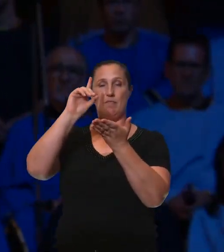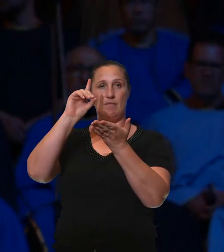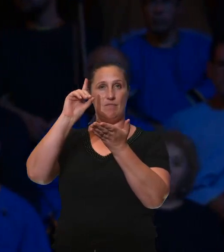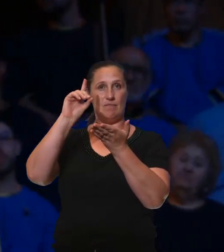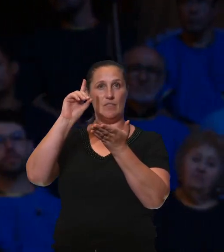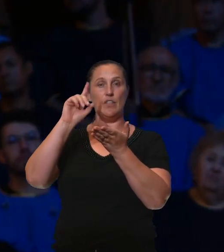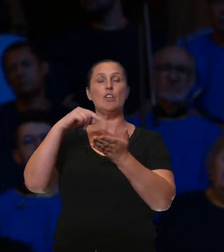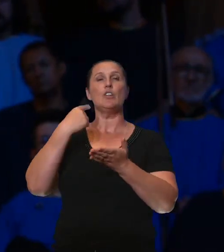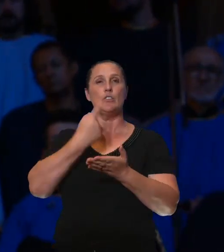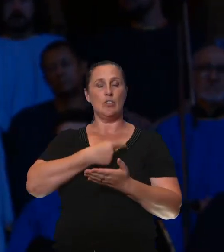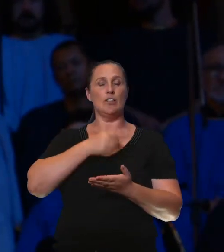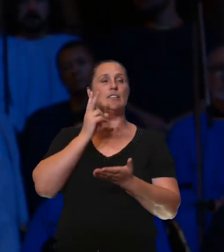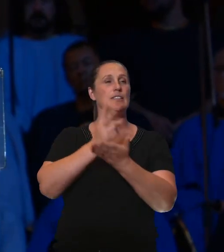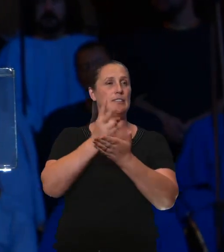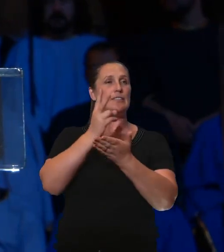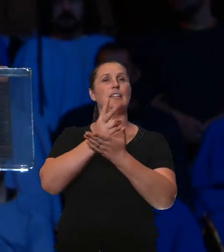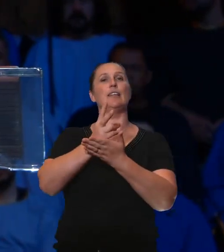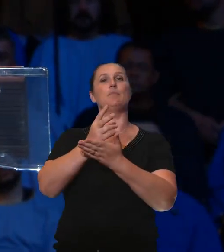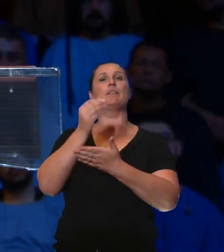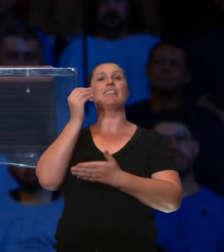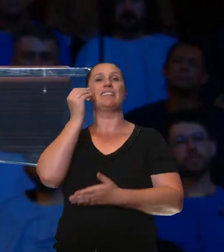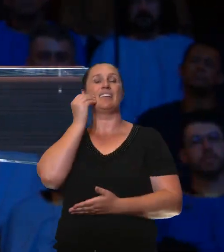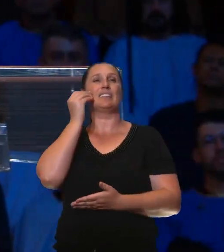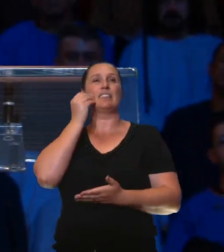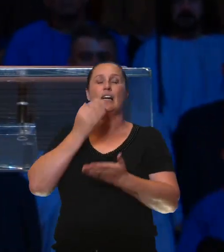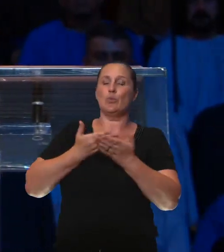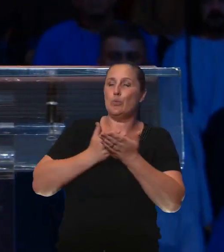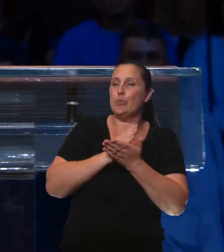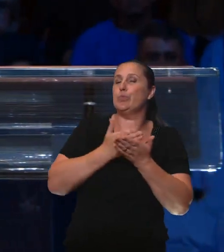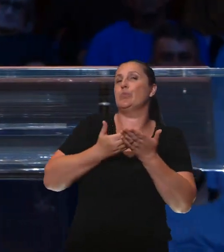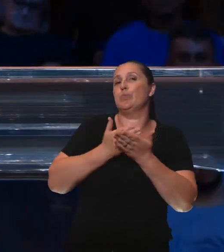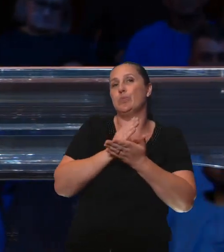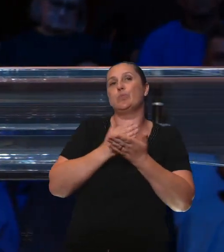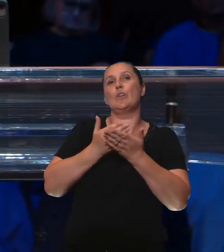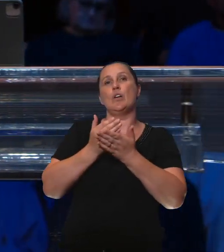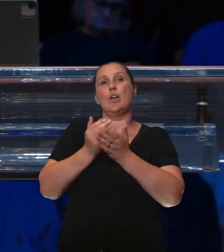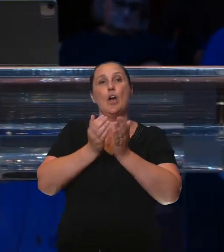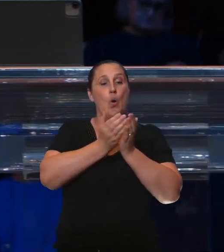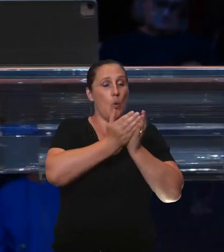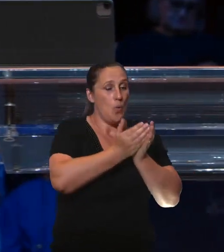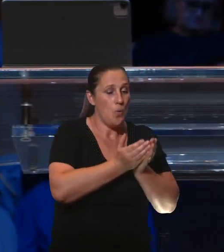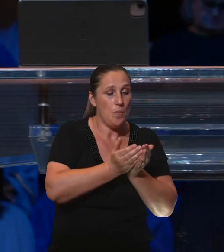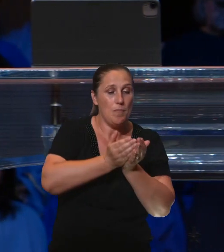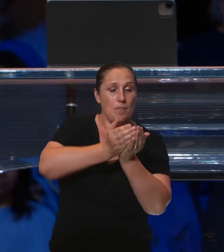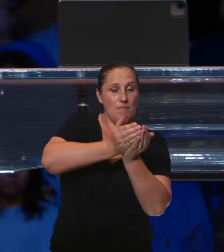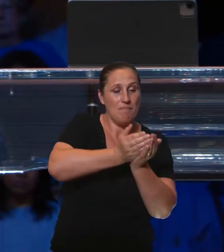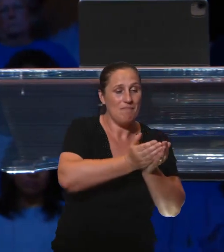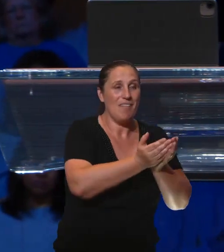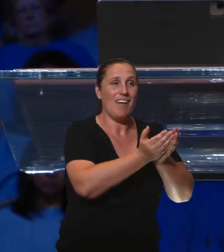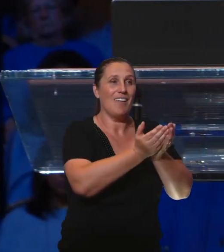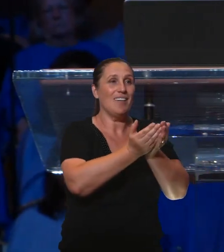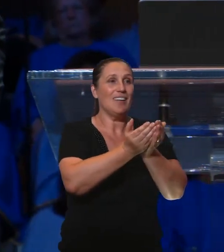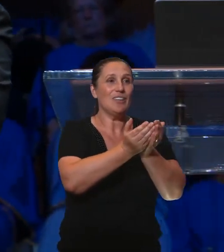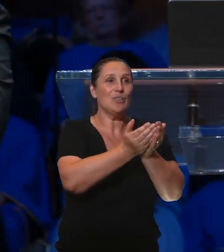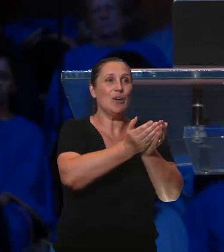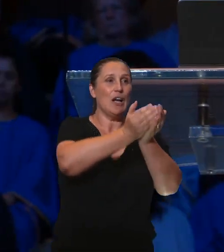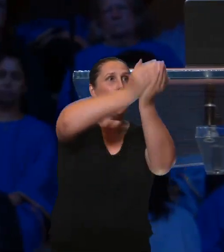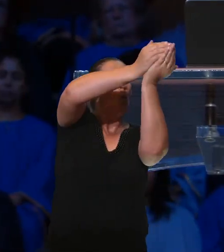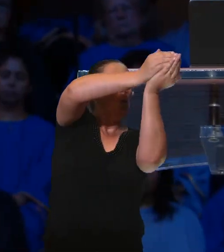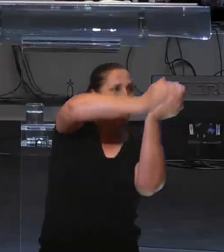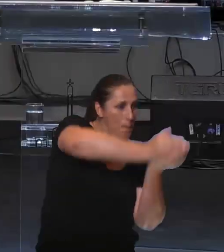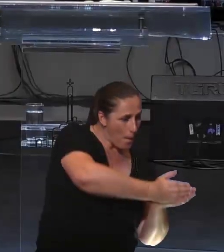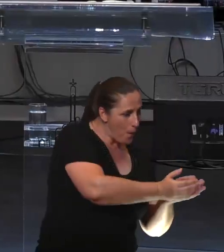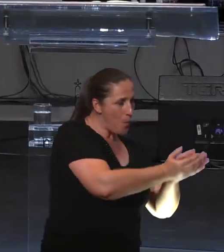seremos testados, seremos apurados. O barco em que os discípulos estavam eram açoitados